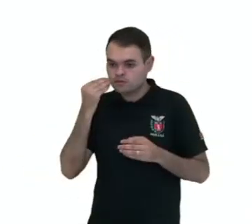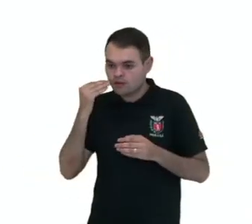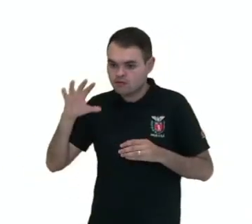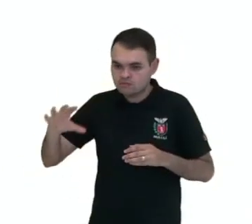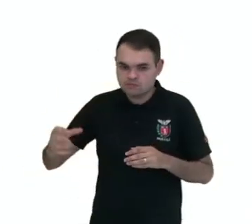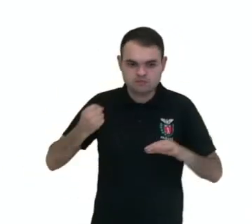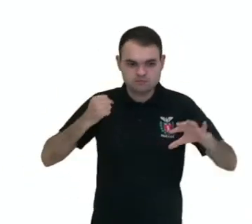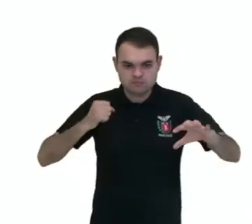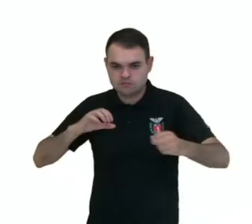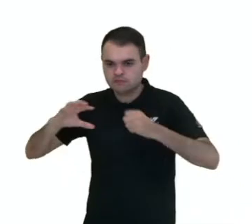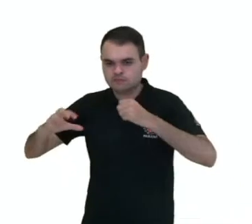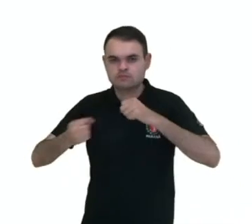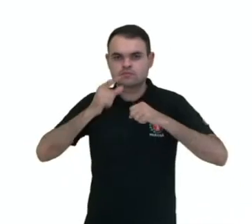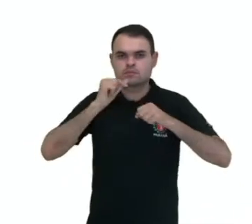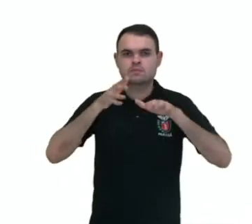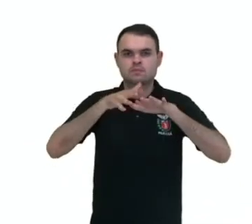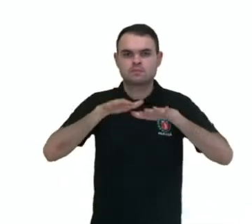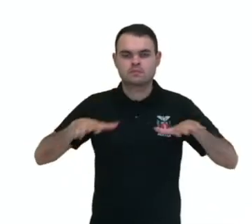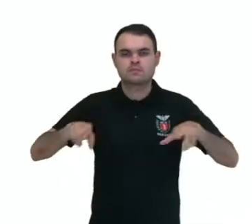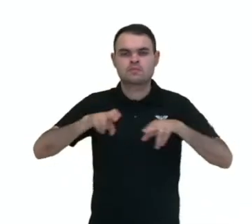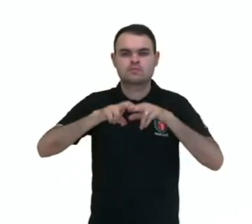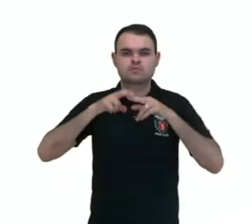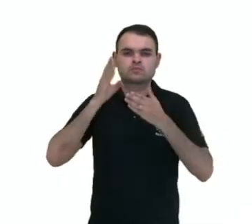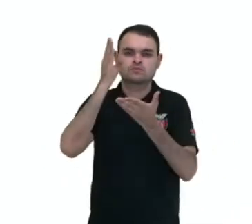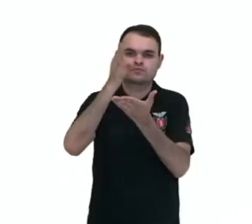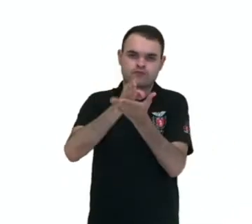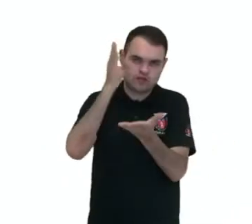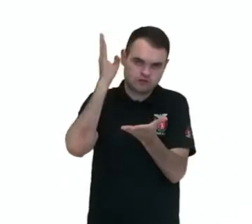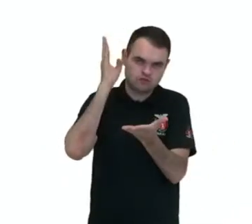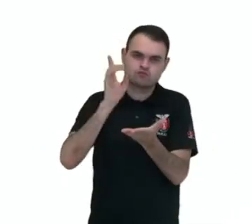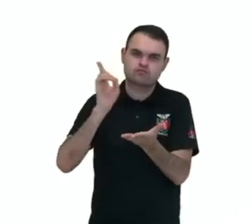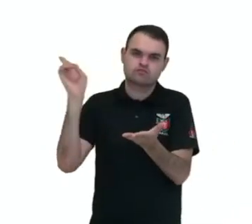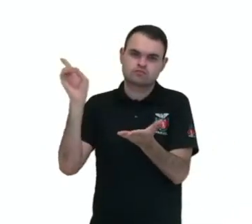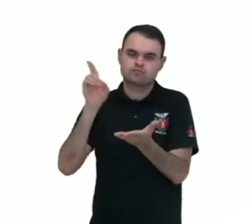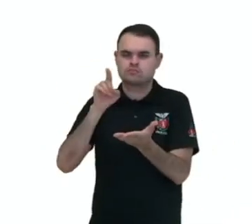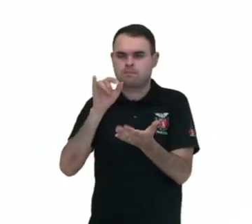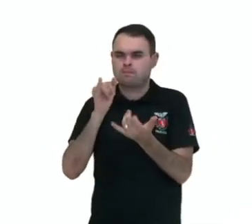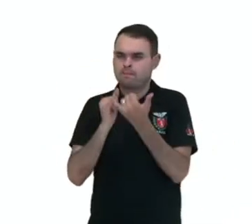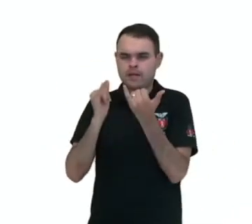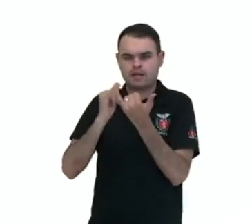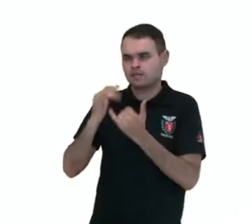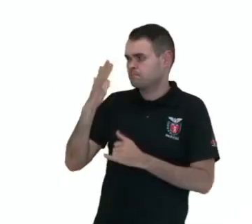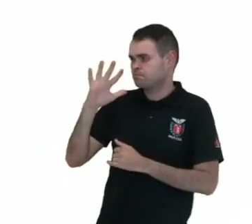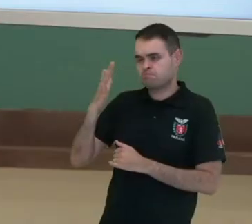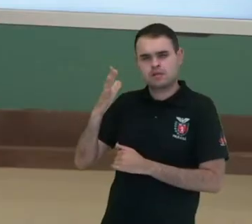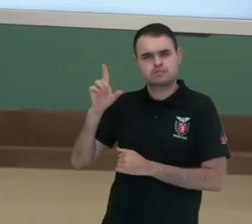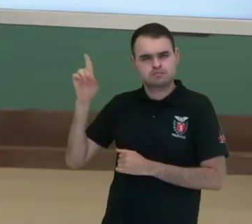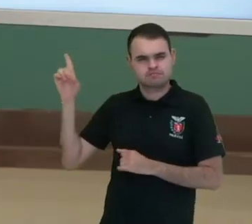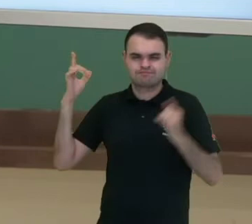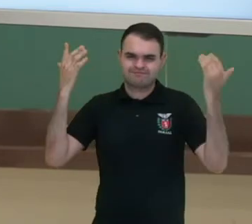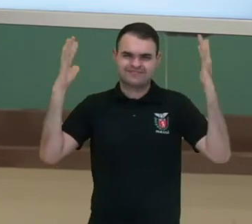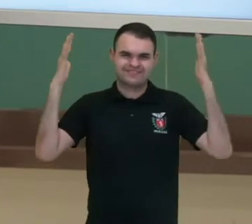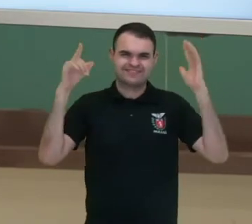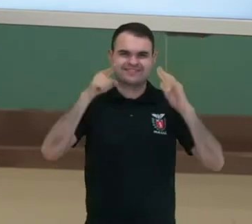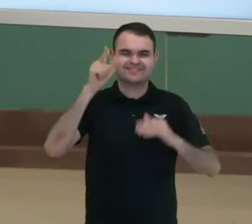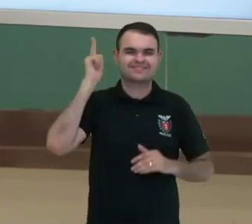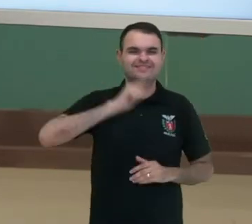Mediterrâneo foi o fato que originou essa notícia, né? Se vocês responderam aí algo similar, parabéns,